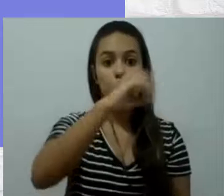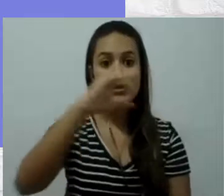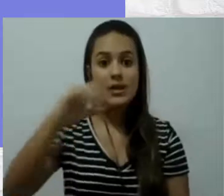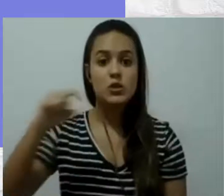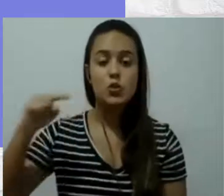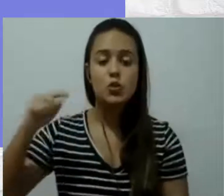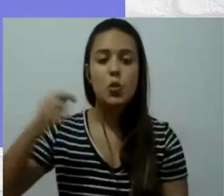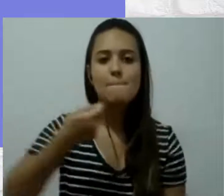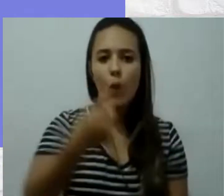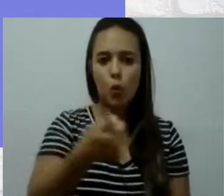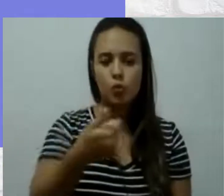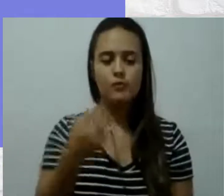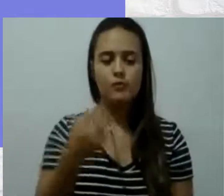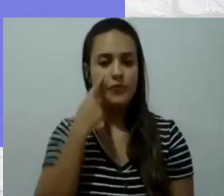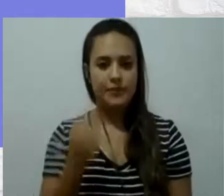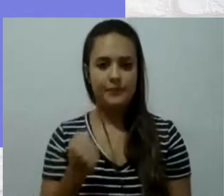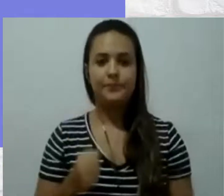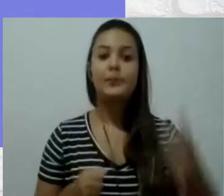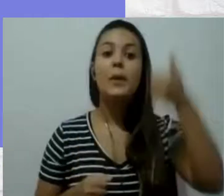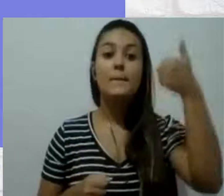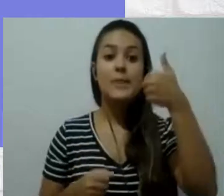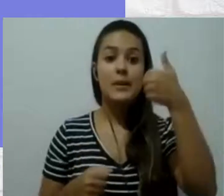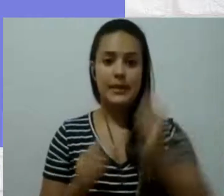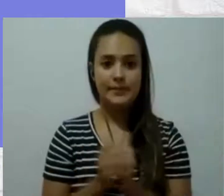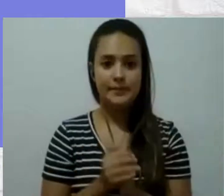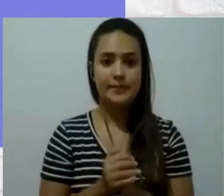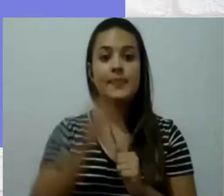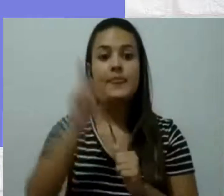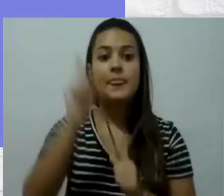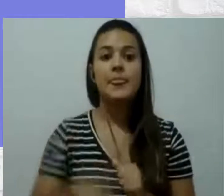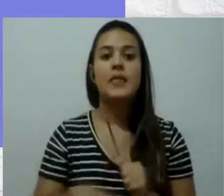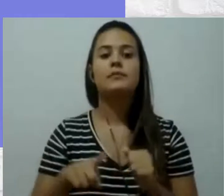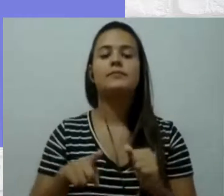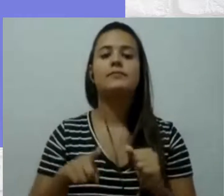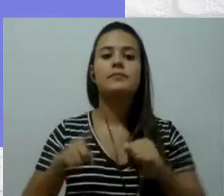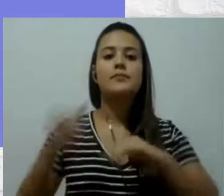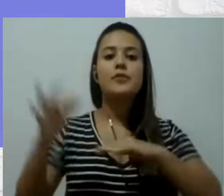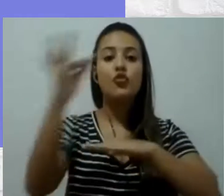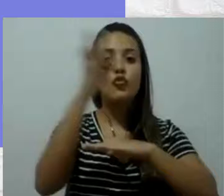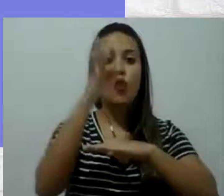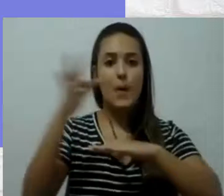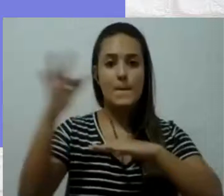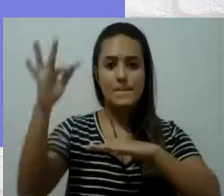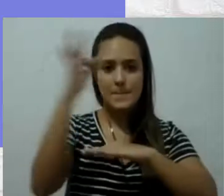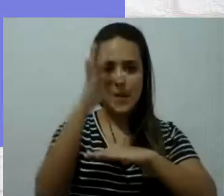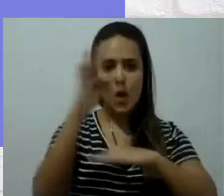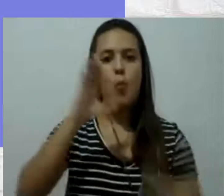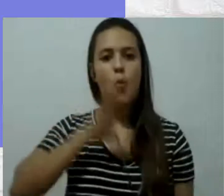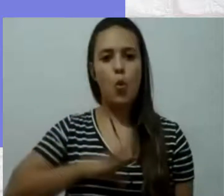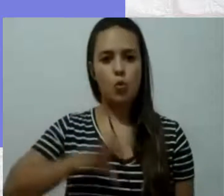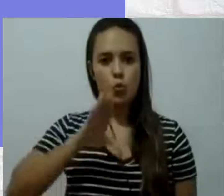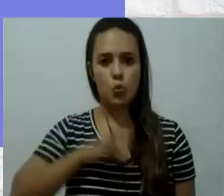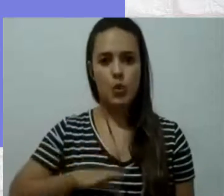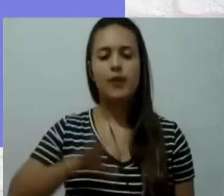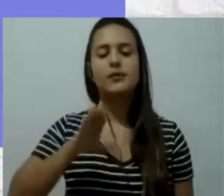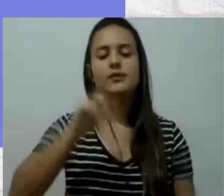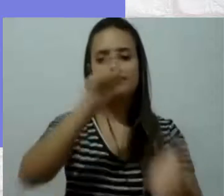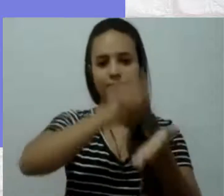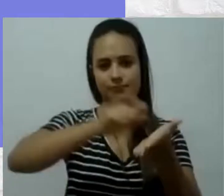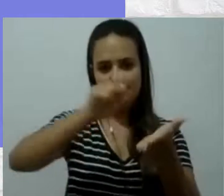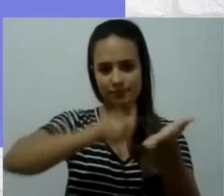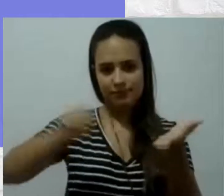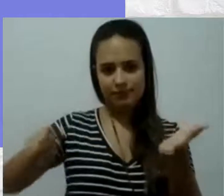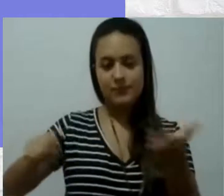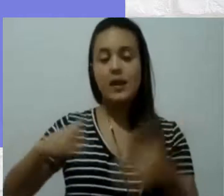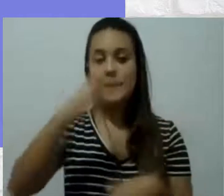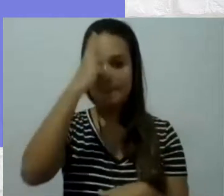ao máximo de 200 pontos cada. Qual é a primeira? A primeira é a forma culta da língua portuguesa. Aqui, o avaliador, ele